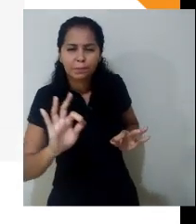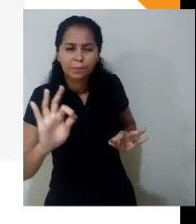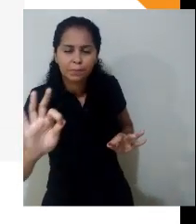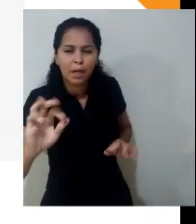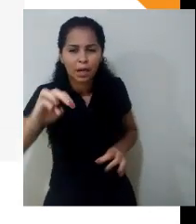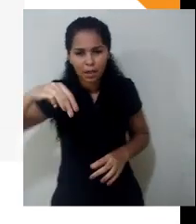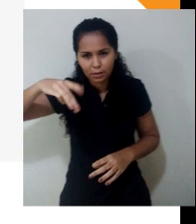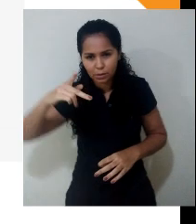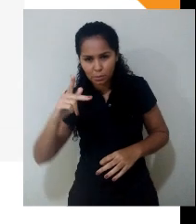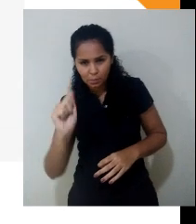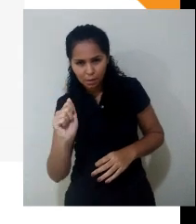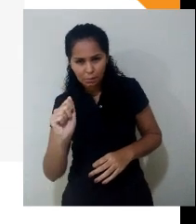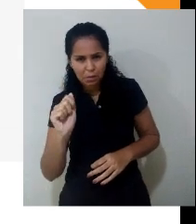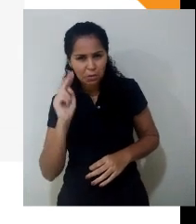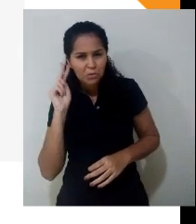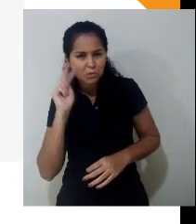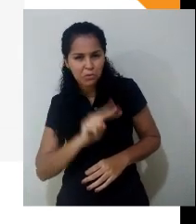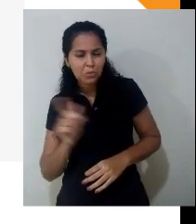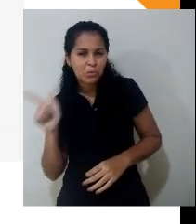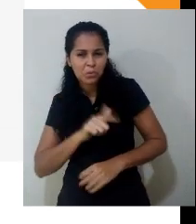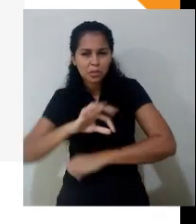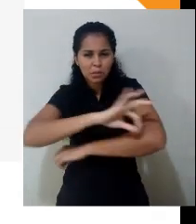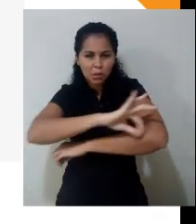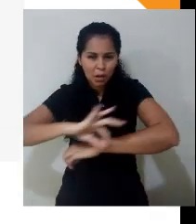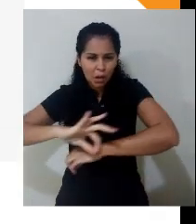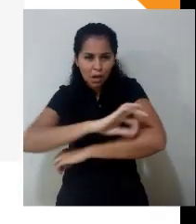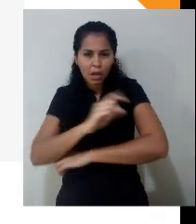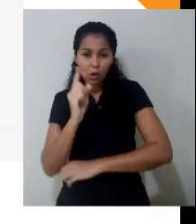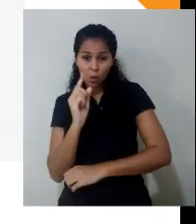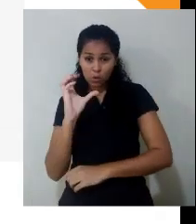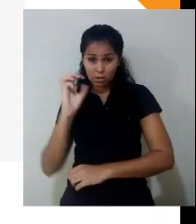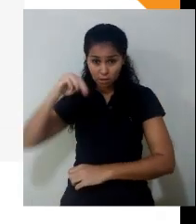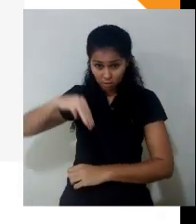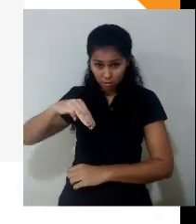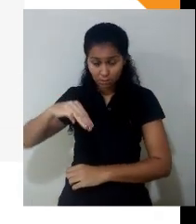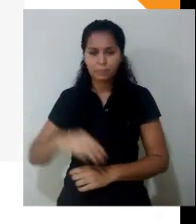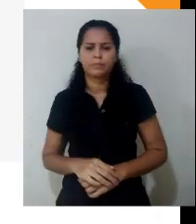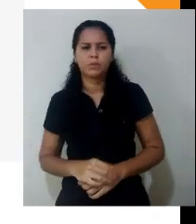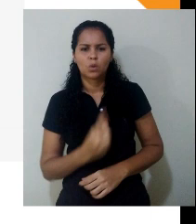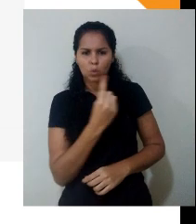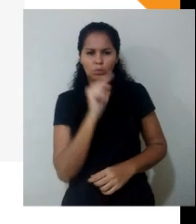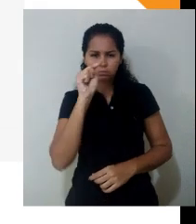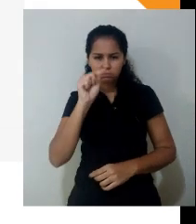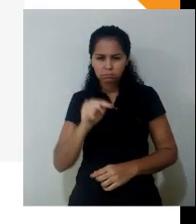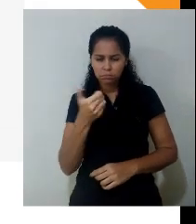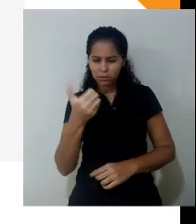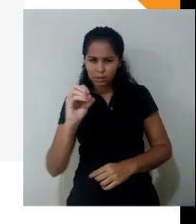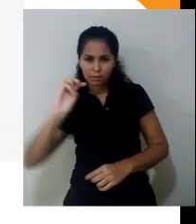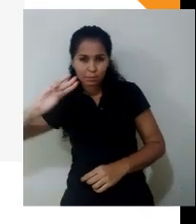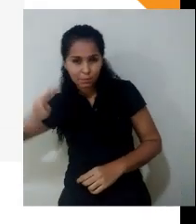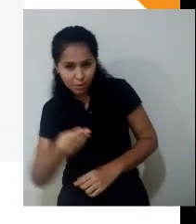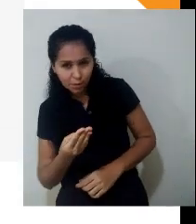mediu com a régua é de 1 centímetro. Como a escala é de 1 para 10 milhões, cada unidade medida no